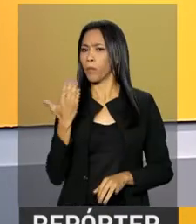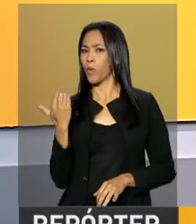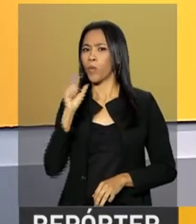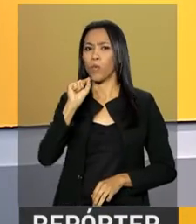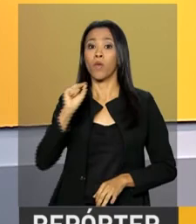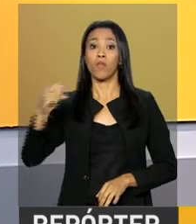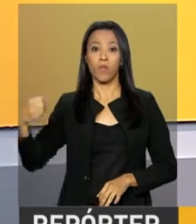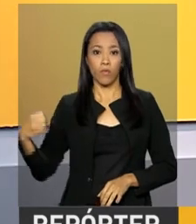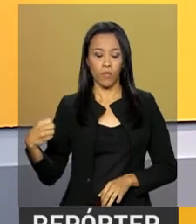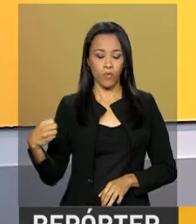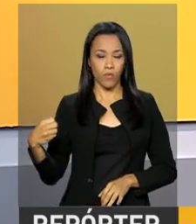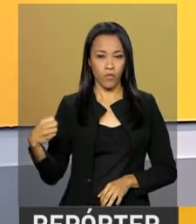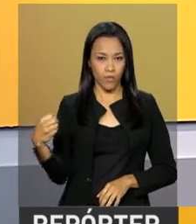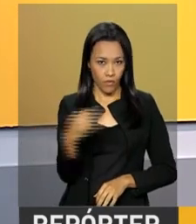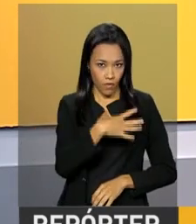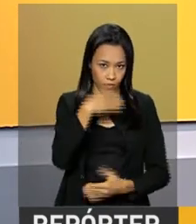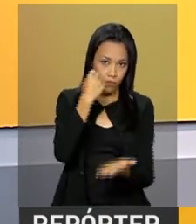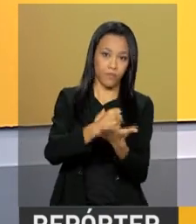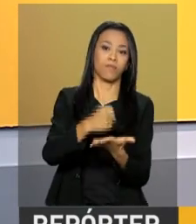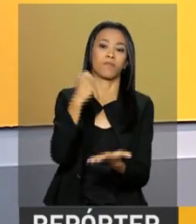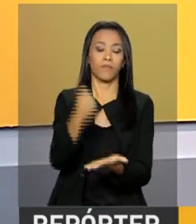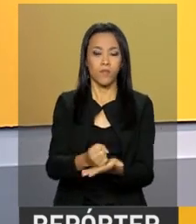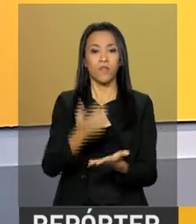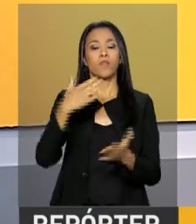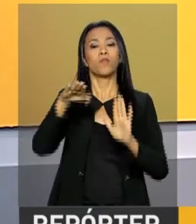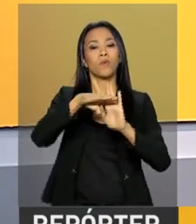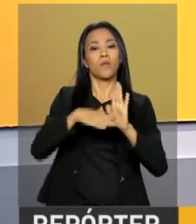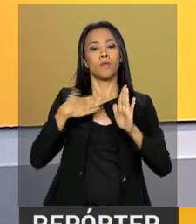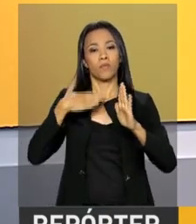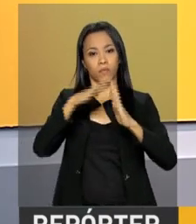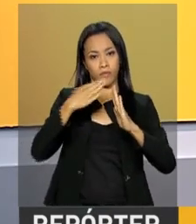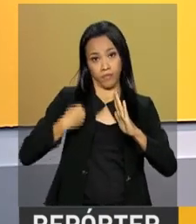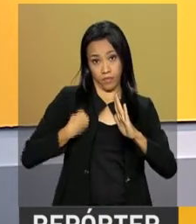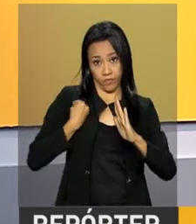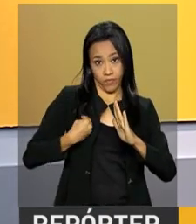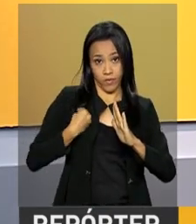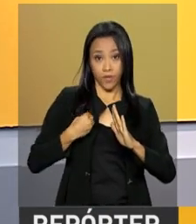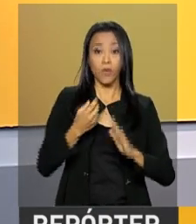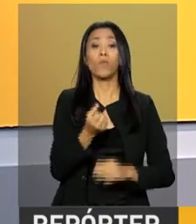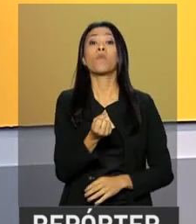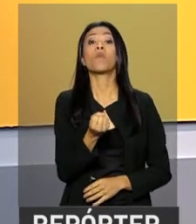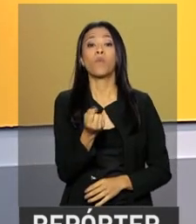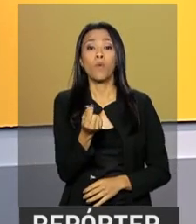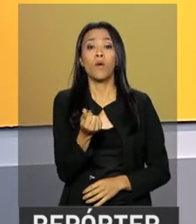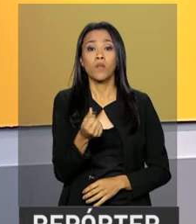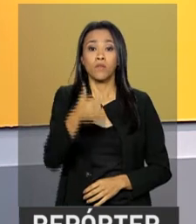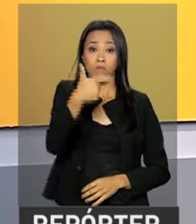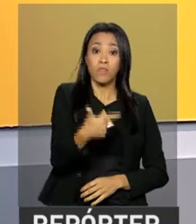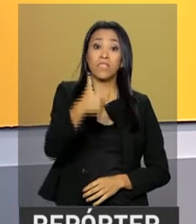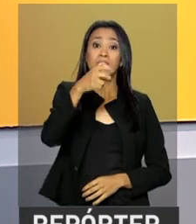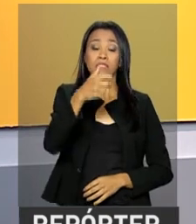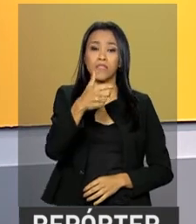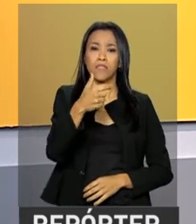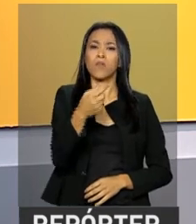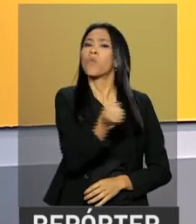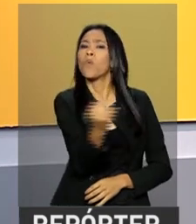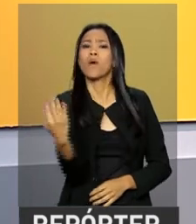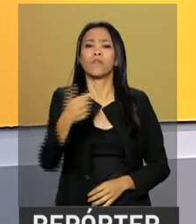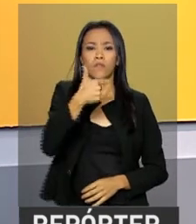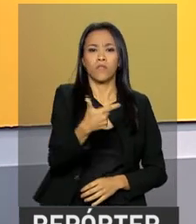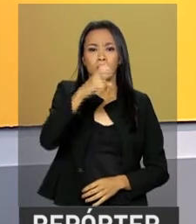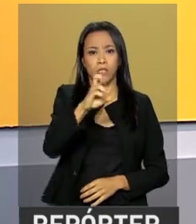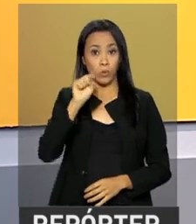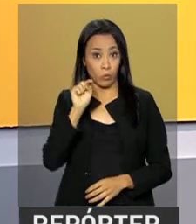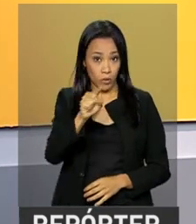novas contas novas contratações no programa minha casa minha vida são 25 mil unidades o investimento que